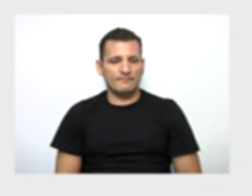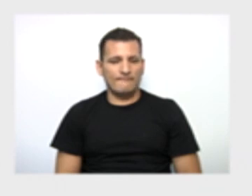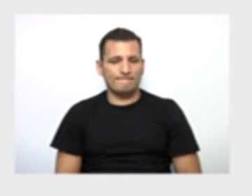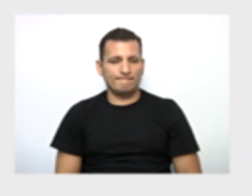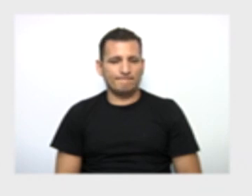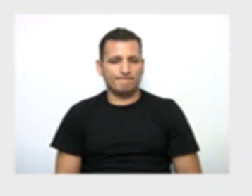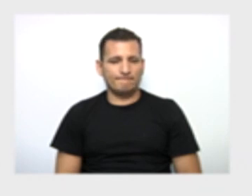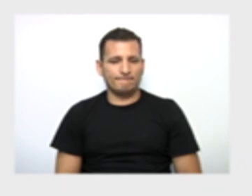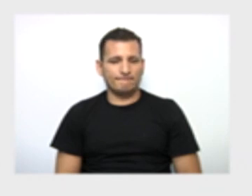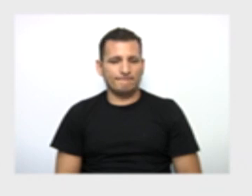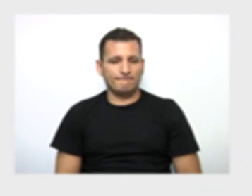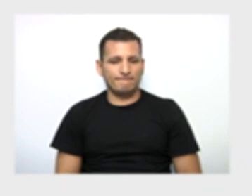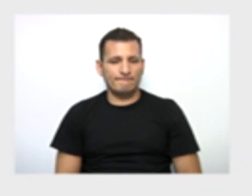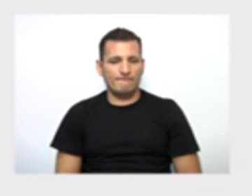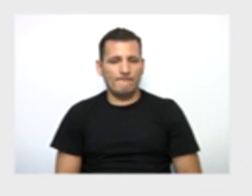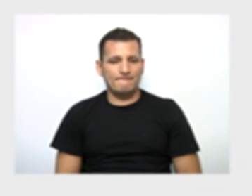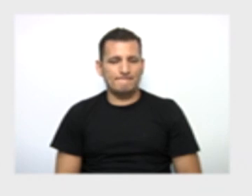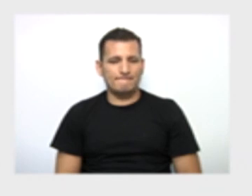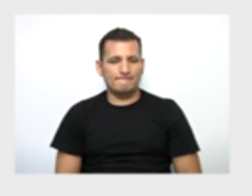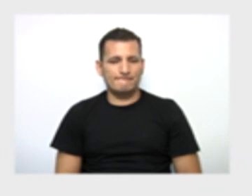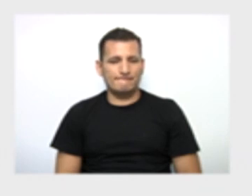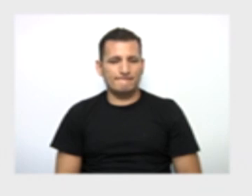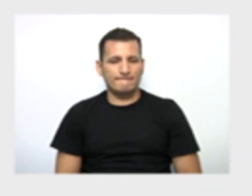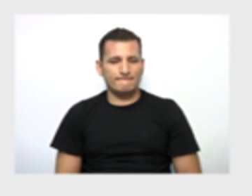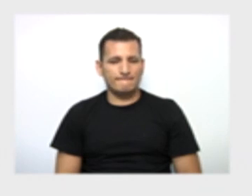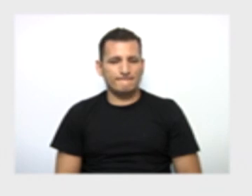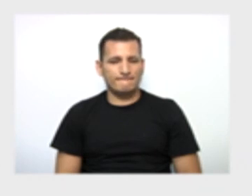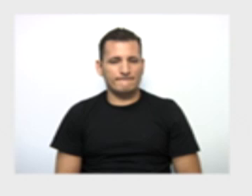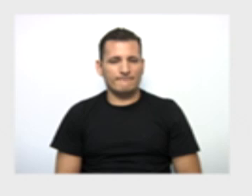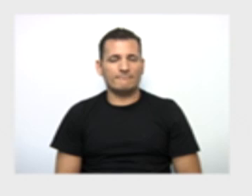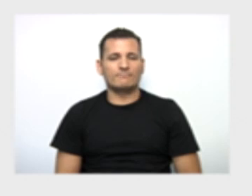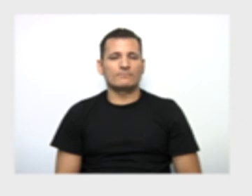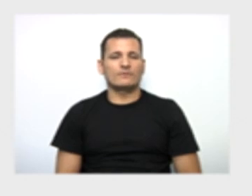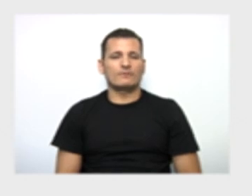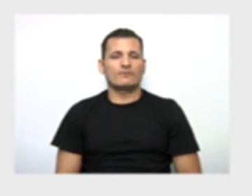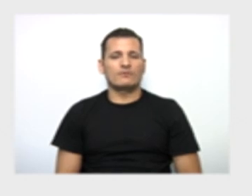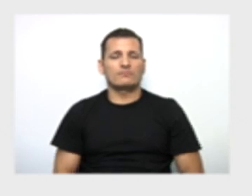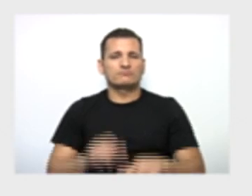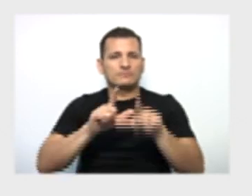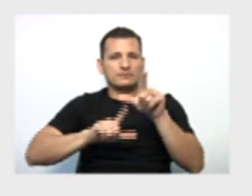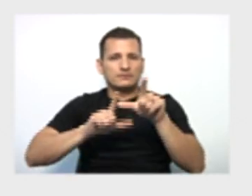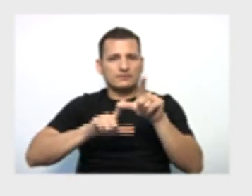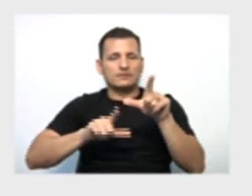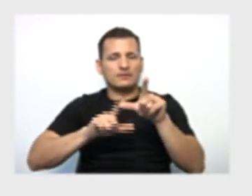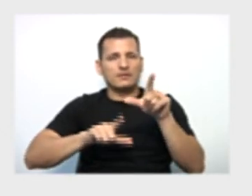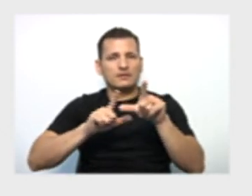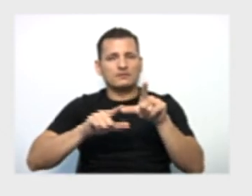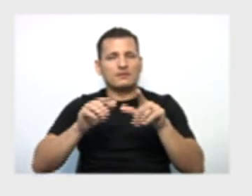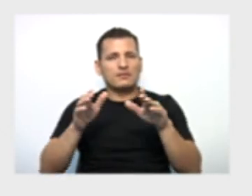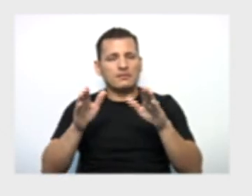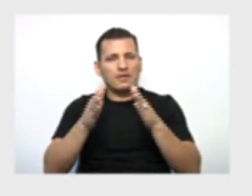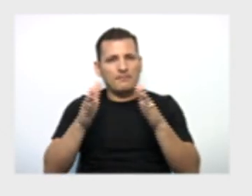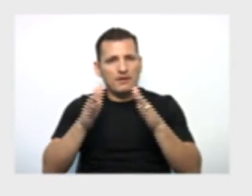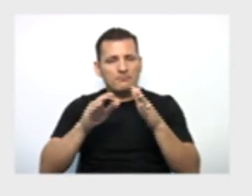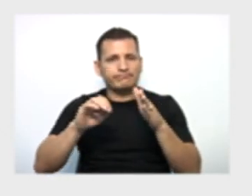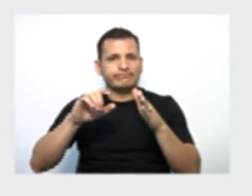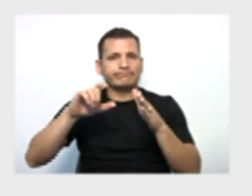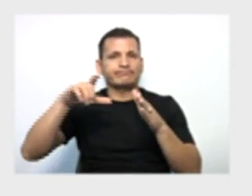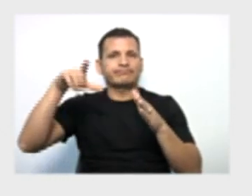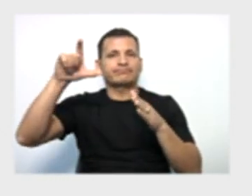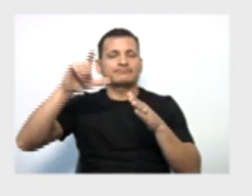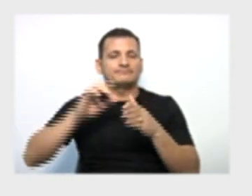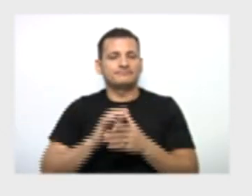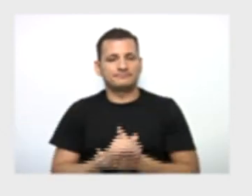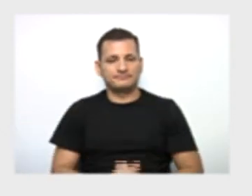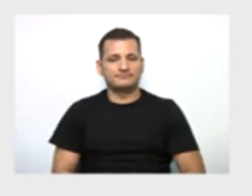rodar, a gente já vai observando. Eu estou aumentando o tamanho da fonte, tá, pessoal? Por isso que está assim agora, do lado